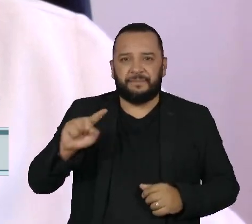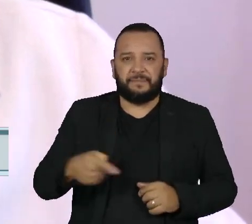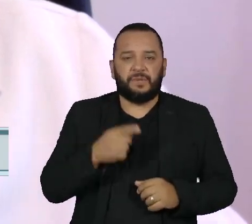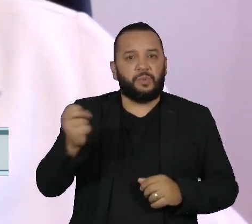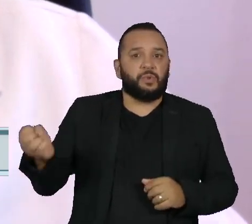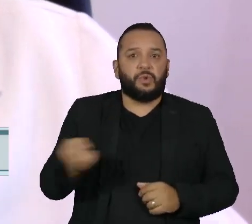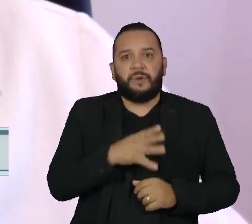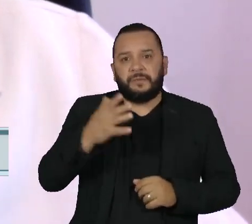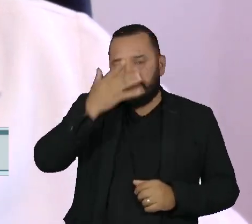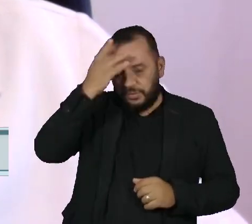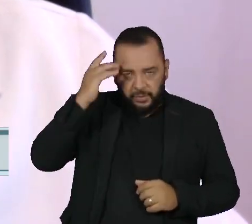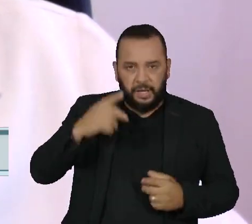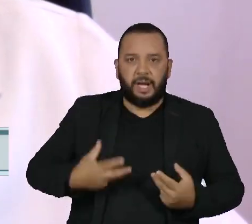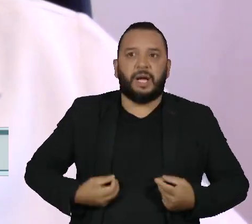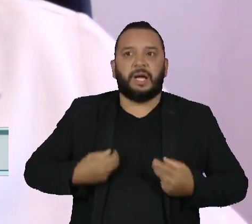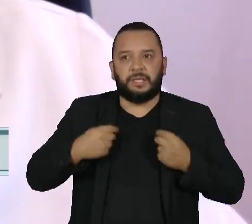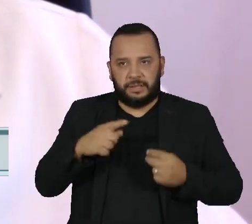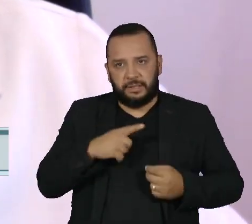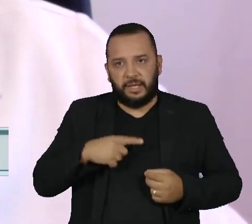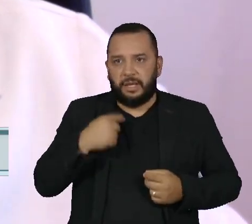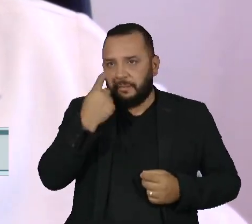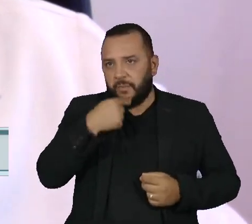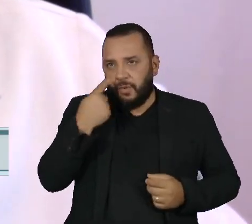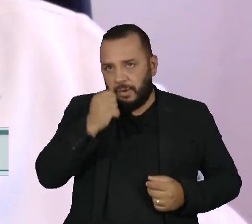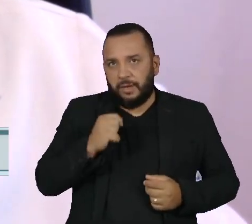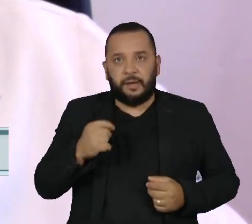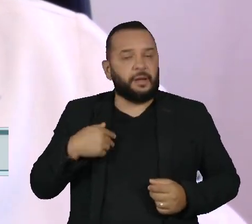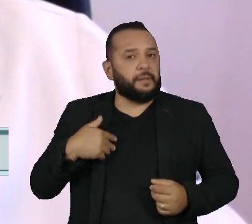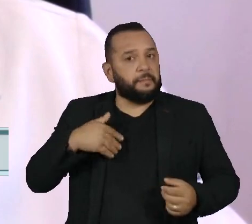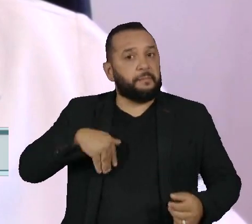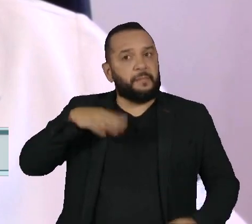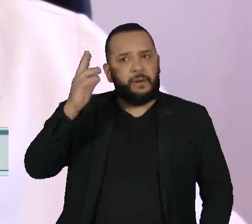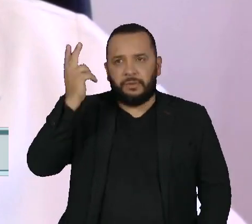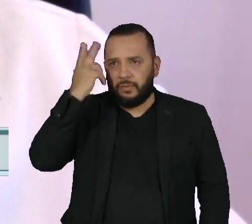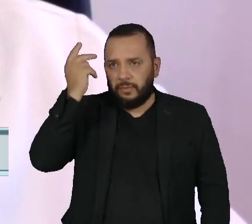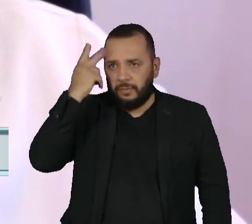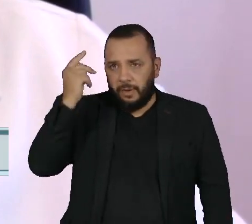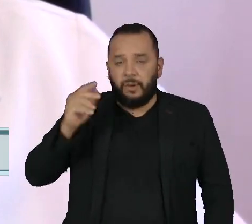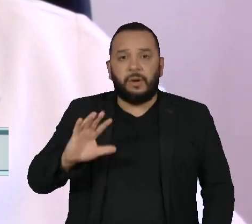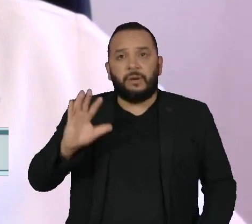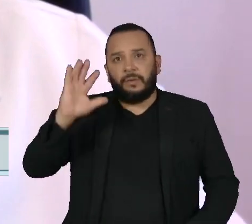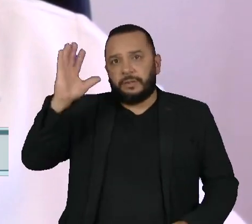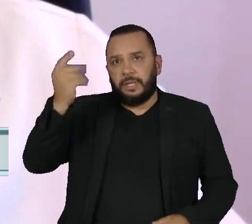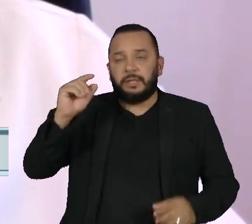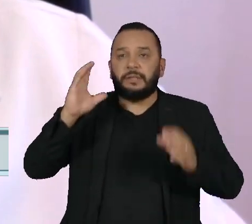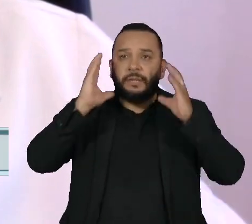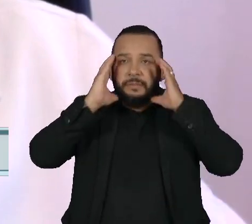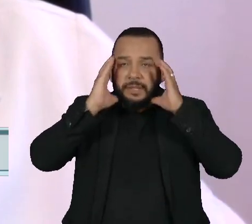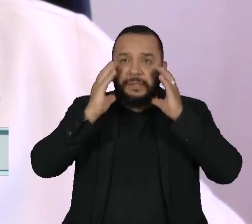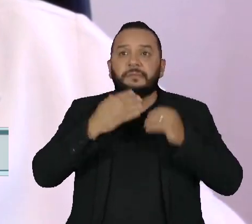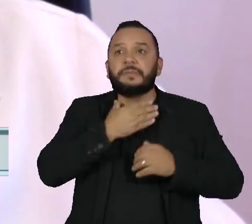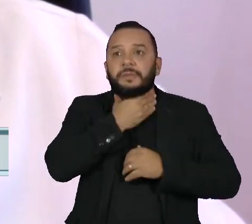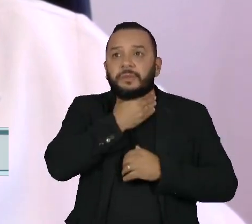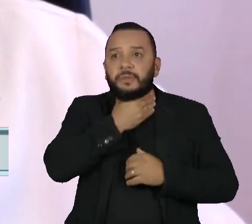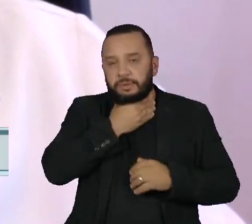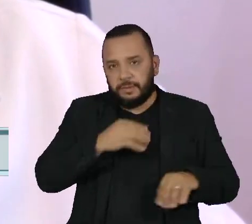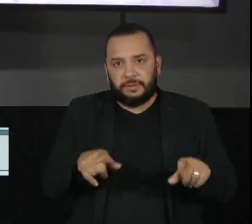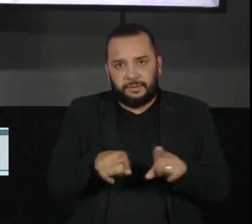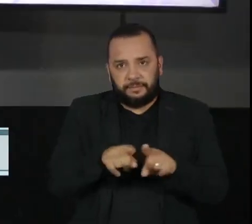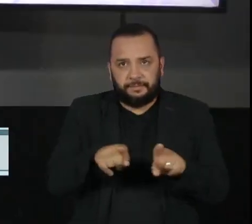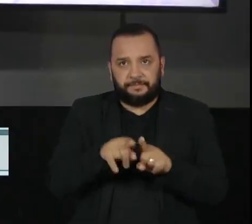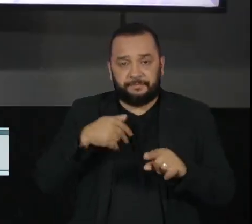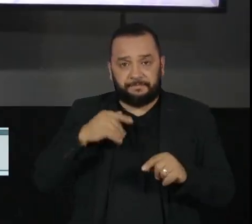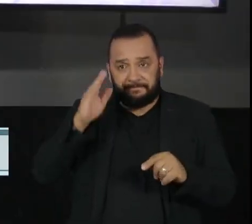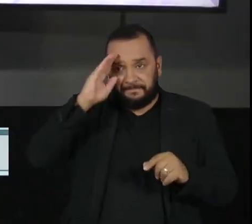casos. O câncer de boca ele é o mais comum daqueles que acometem a região de cabeça e pescoço e está entre os